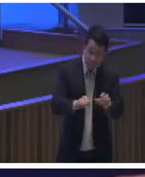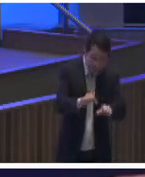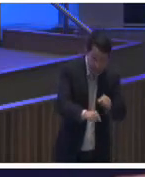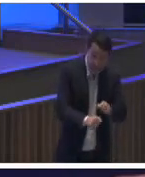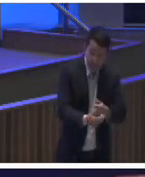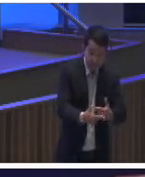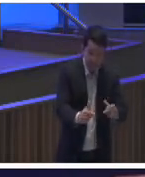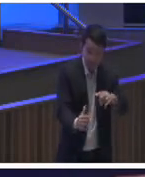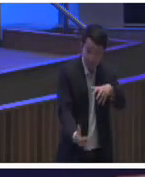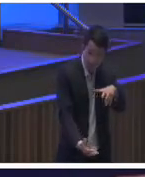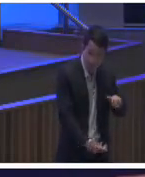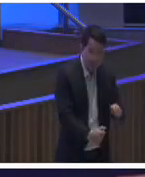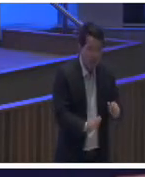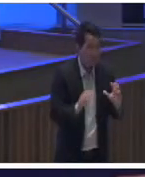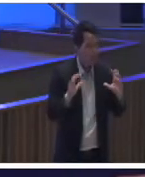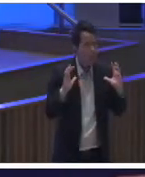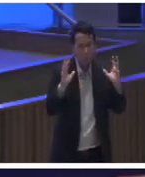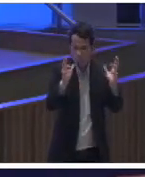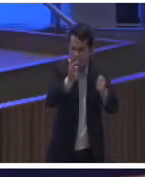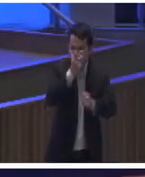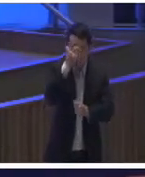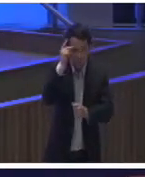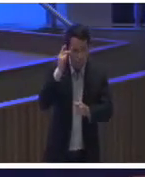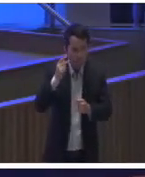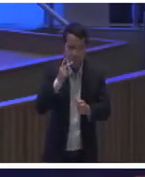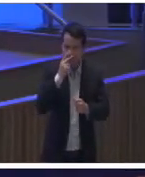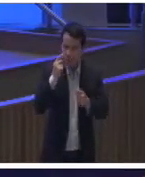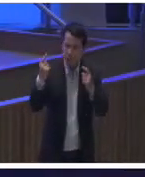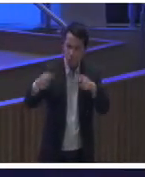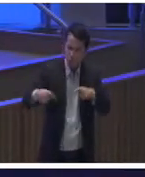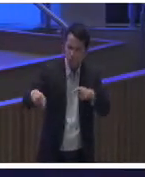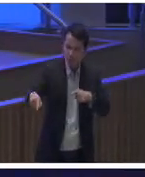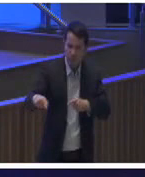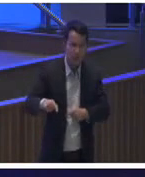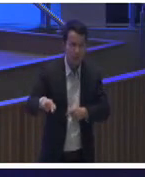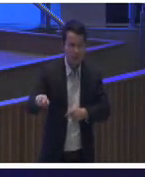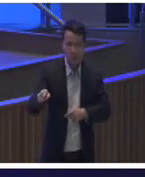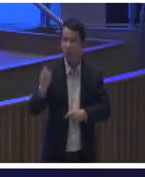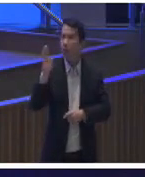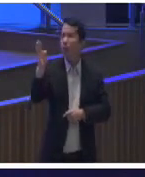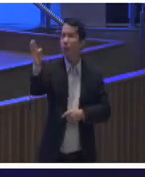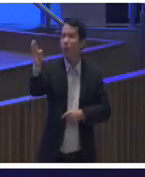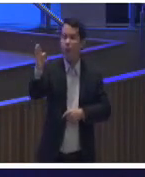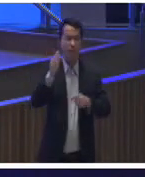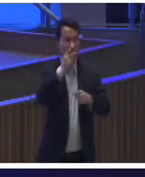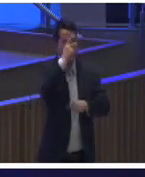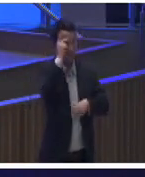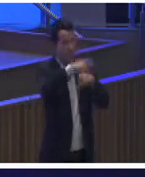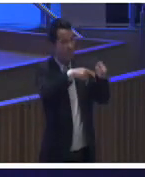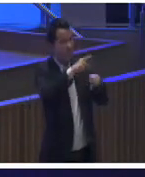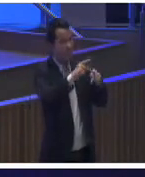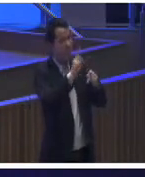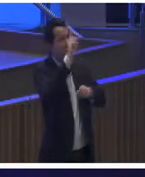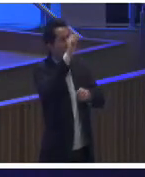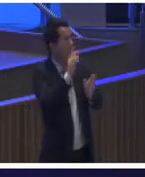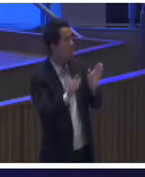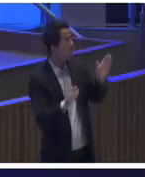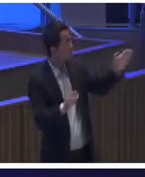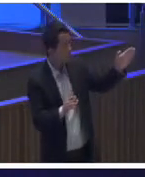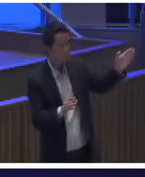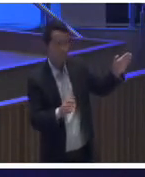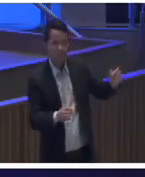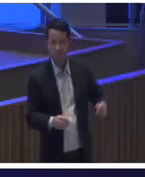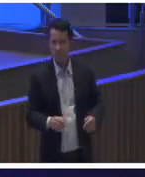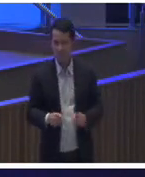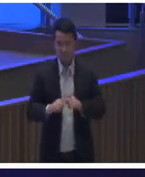um lado e toda a igreja está puxando para o outro, não tem condição. E o pior, se eu não fizer isso, a mão de Deus pesa sobre a